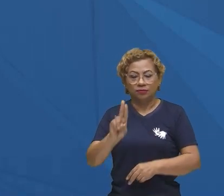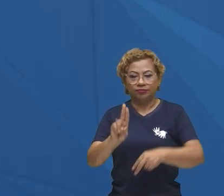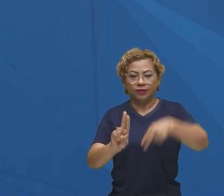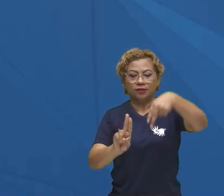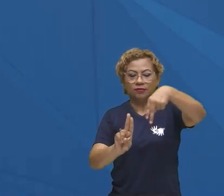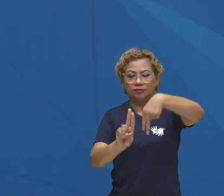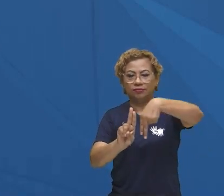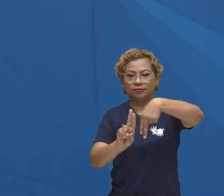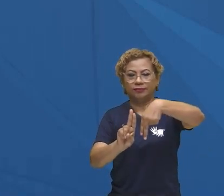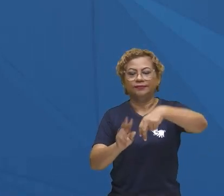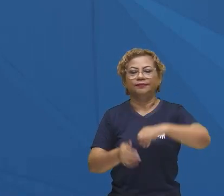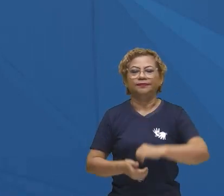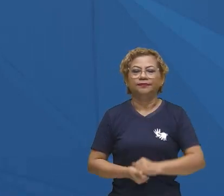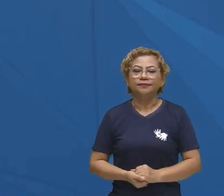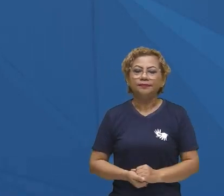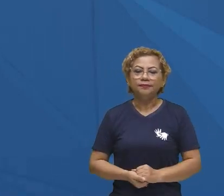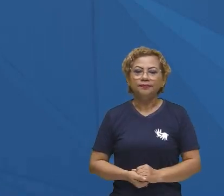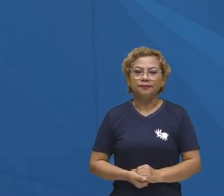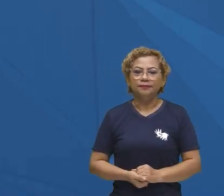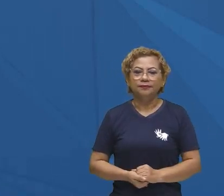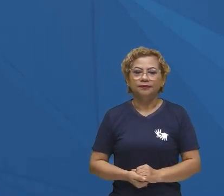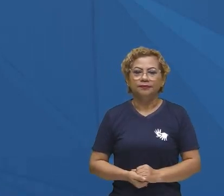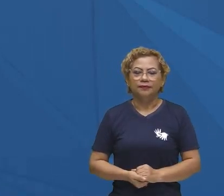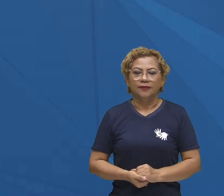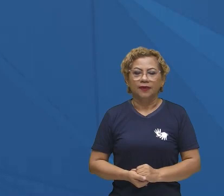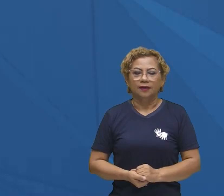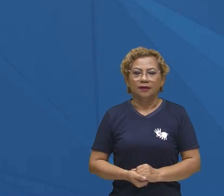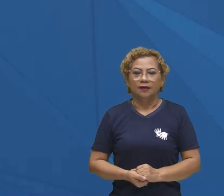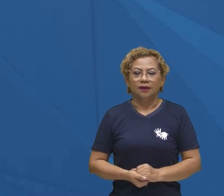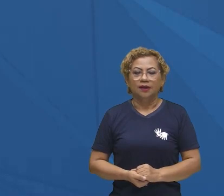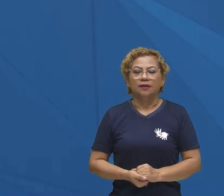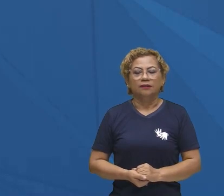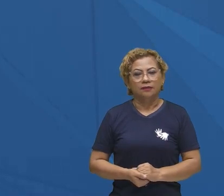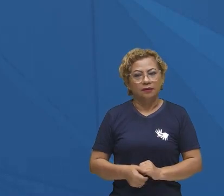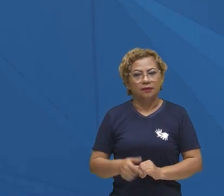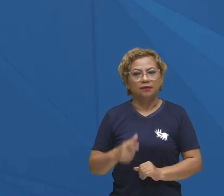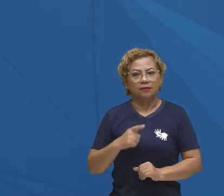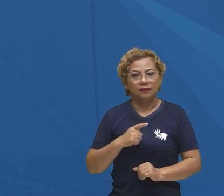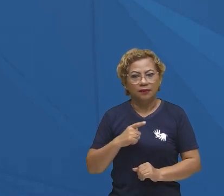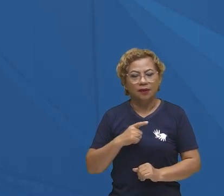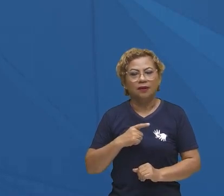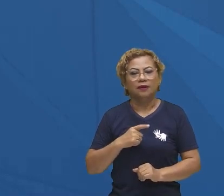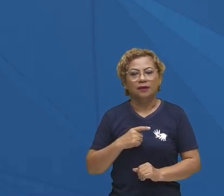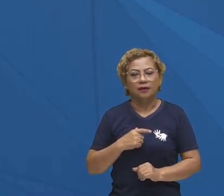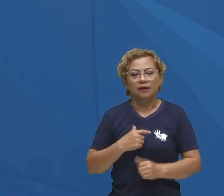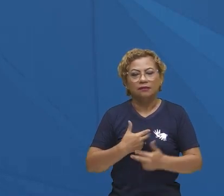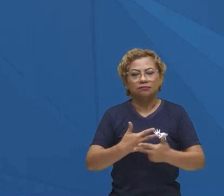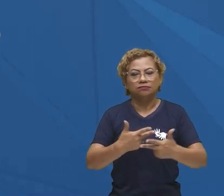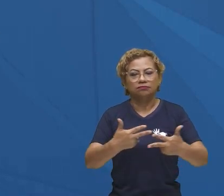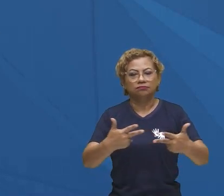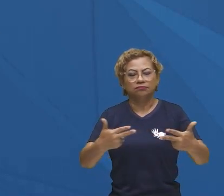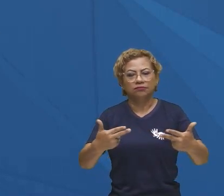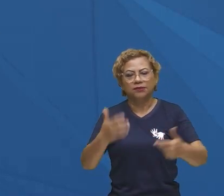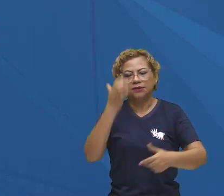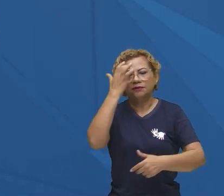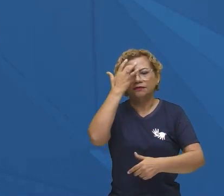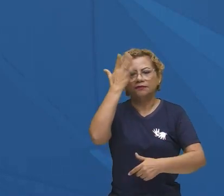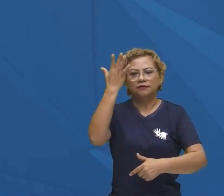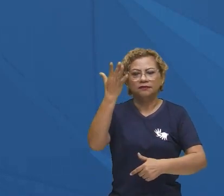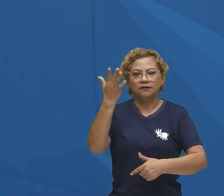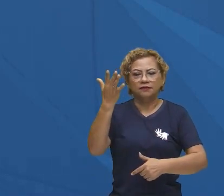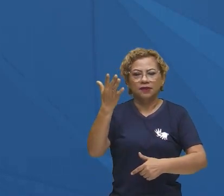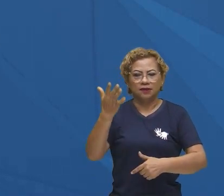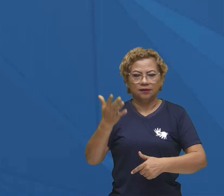de produção, né, de geração de serviços e produtos ao longo do tempo se modifica conforme o contexto,